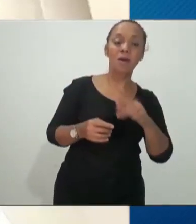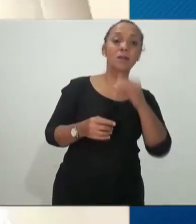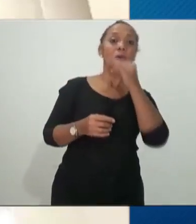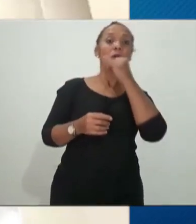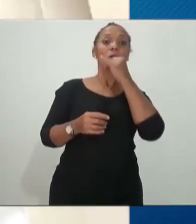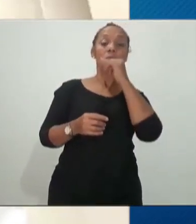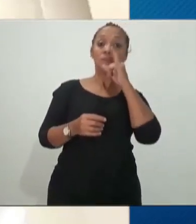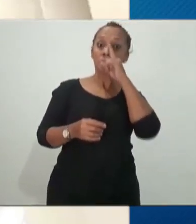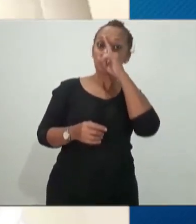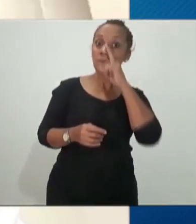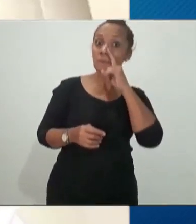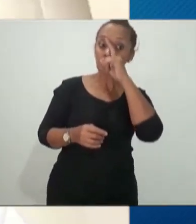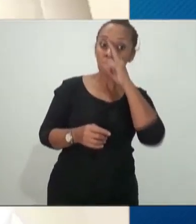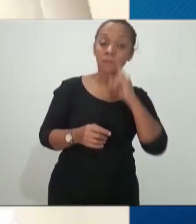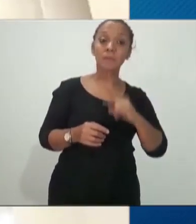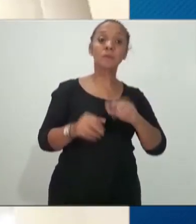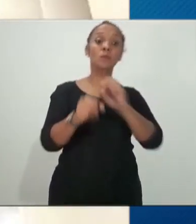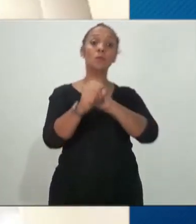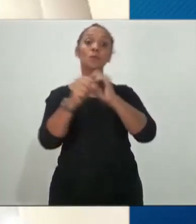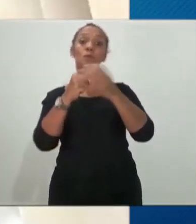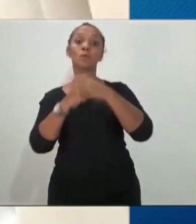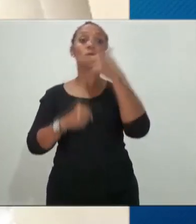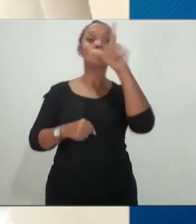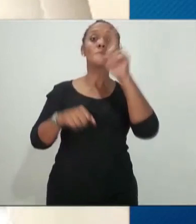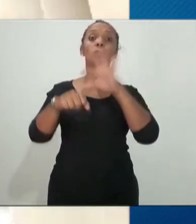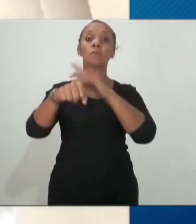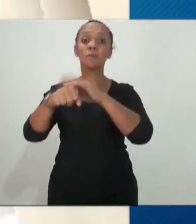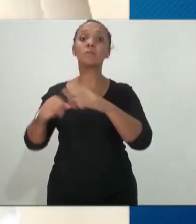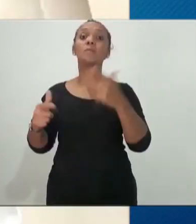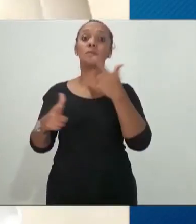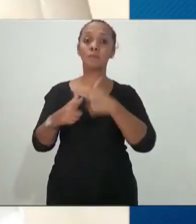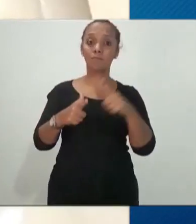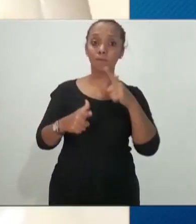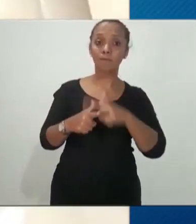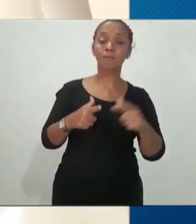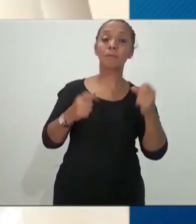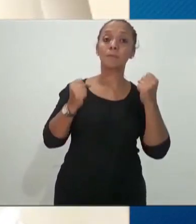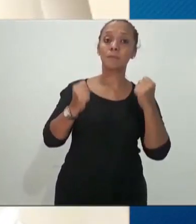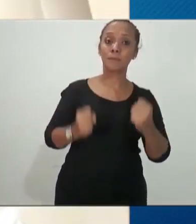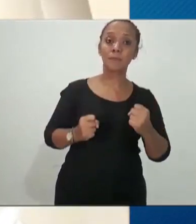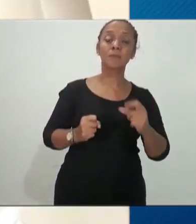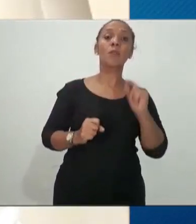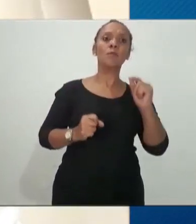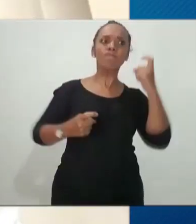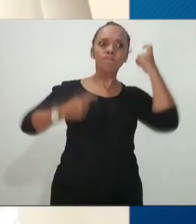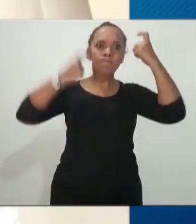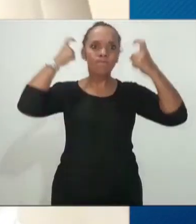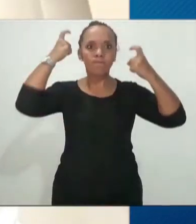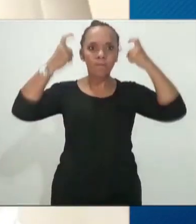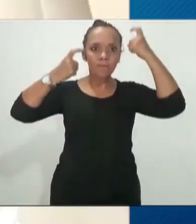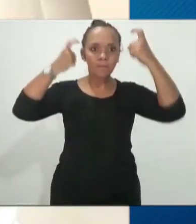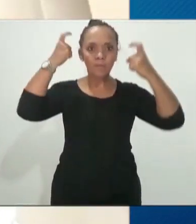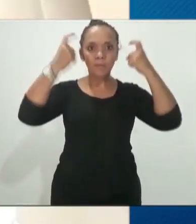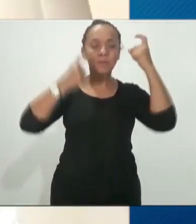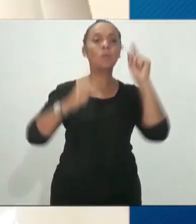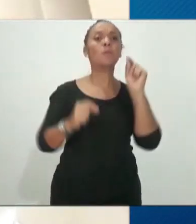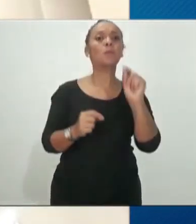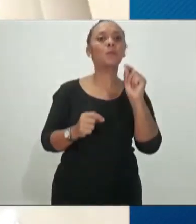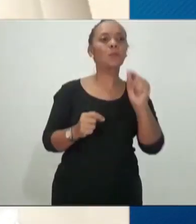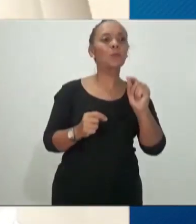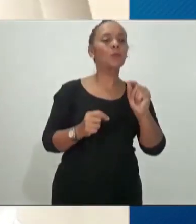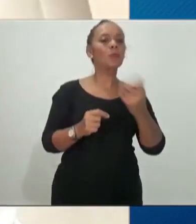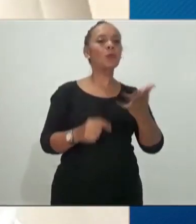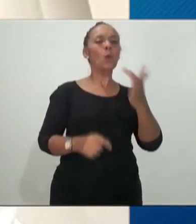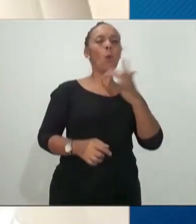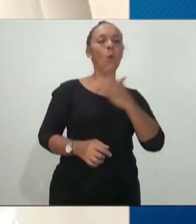de risco, tanto no cenário COVID quanto não COVID, né? Então, isso envolve a nossa